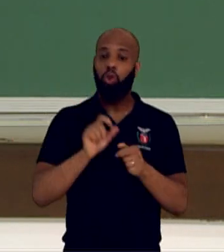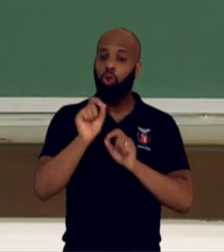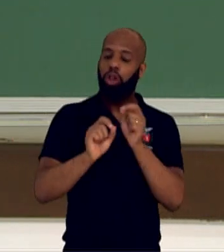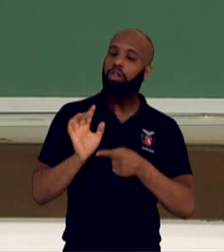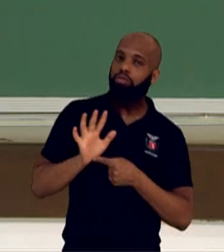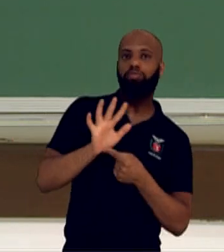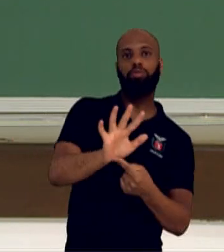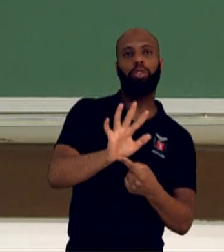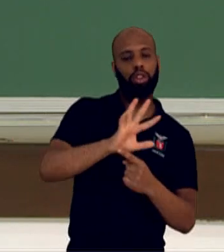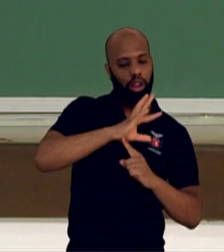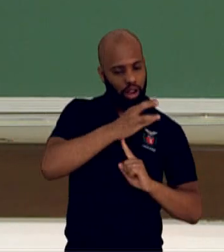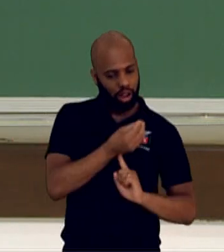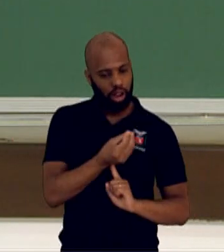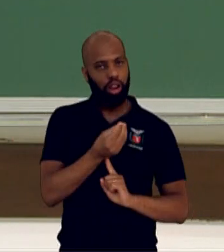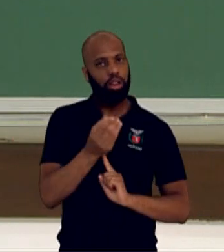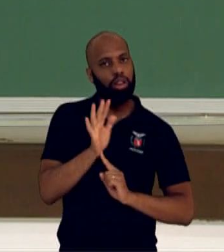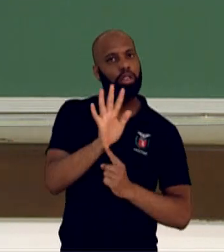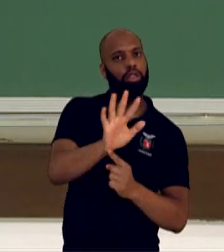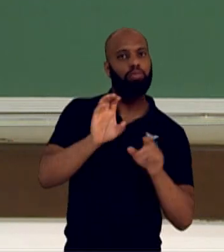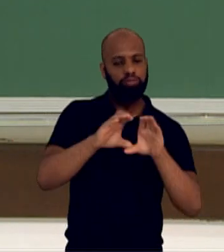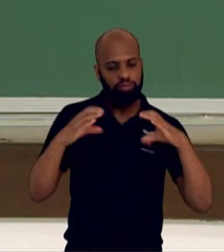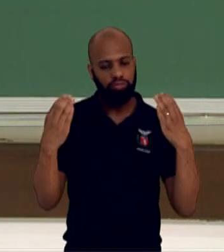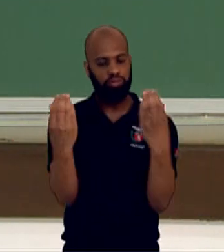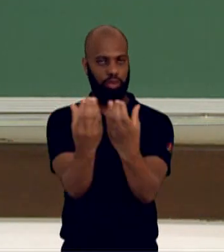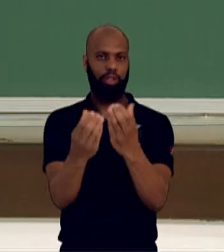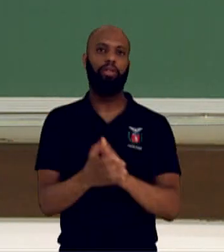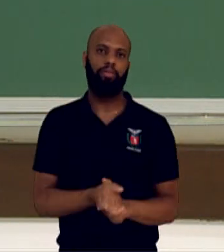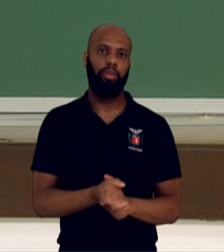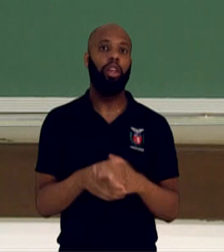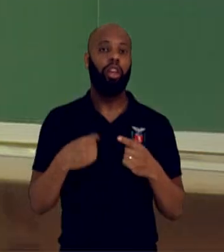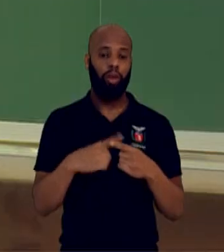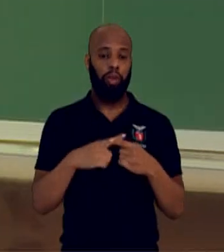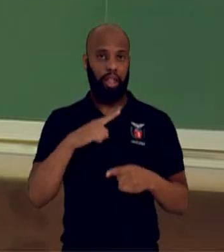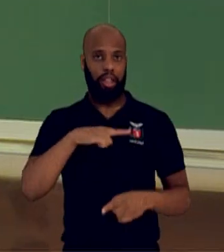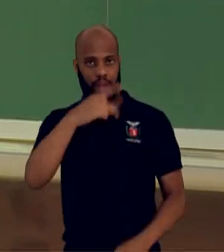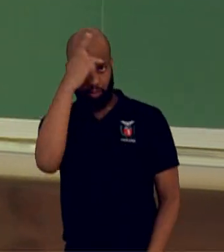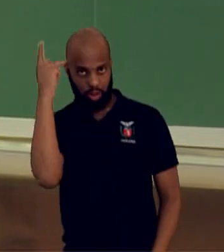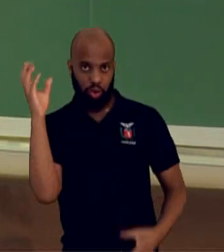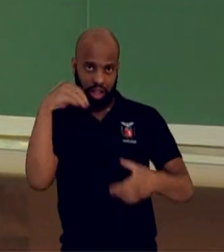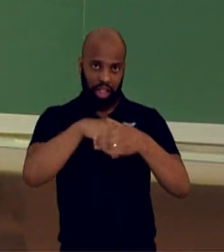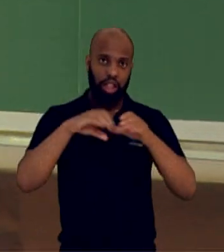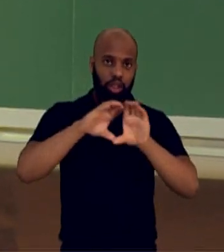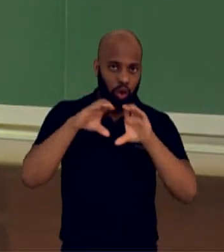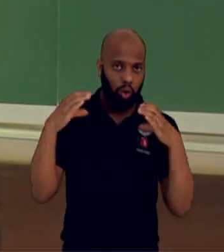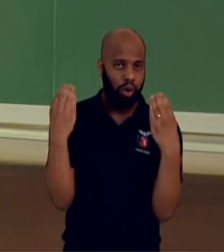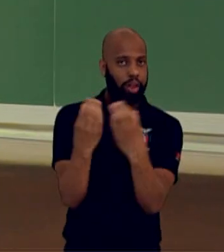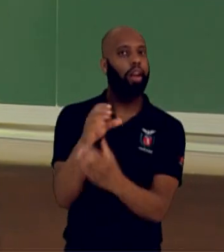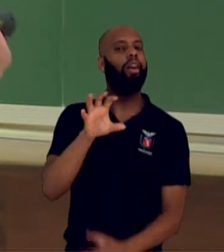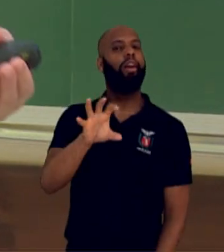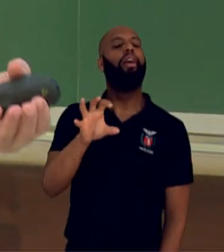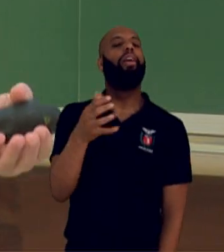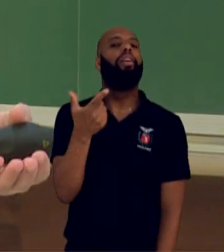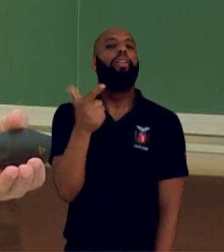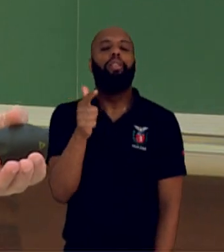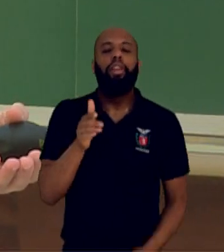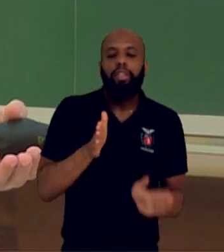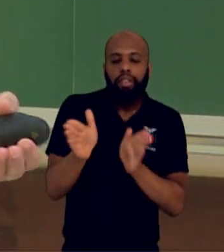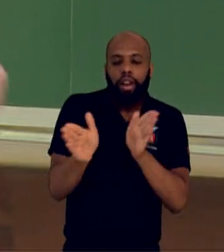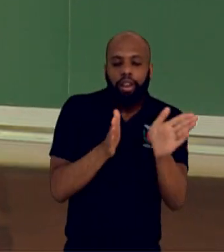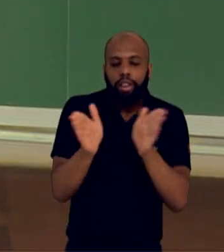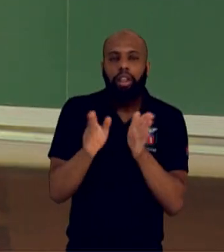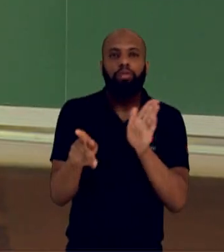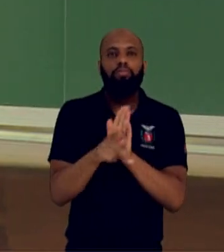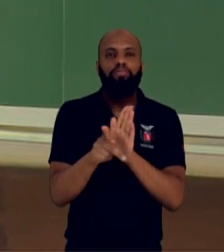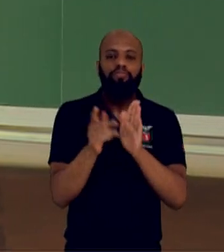mostrar a arte para aquela comunidade. Muitas vezes as pessoas que estão nessas comunidades não têm acesso à arte,